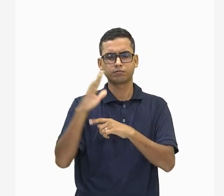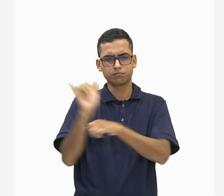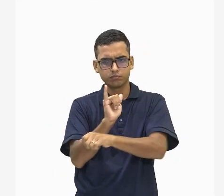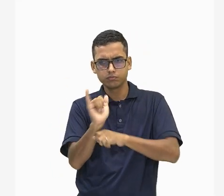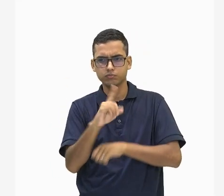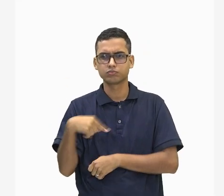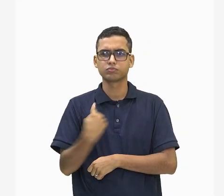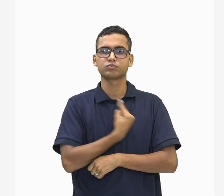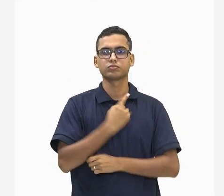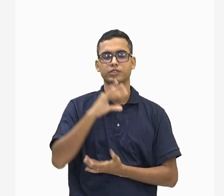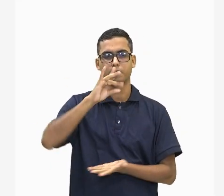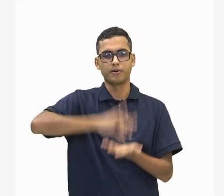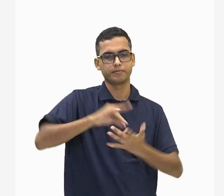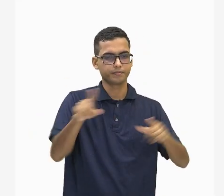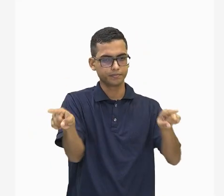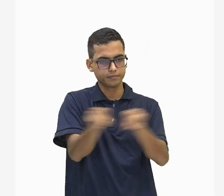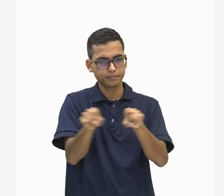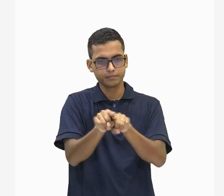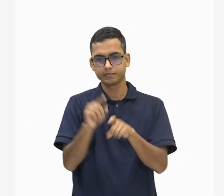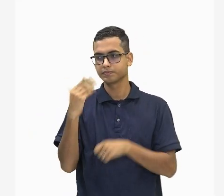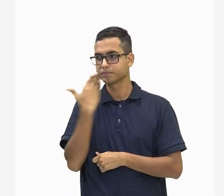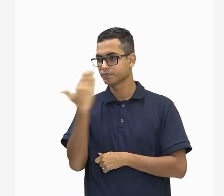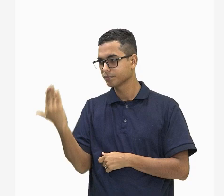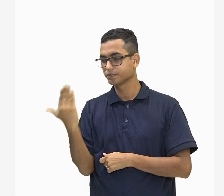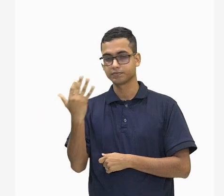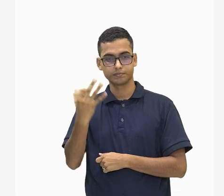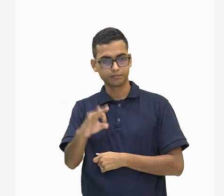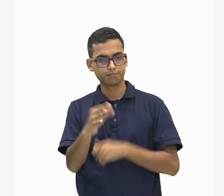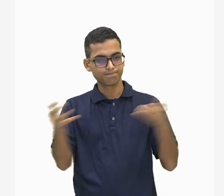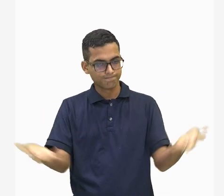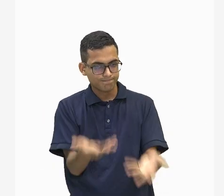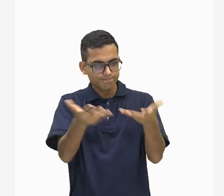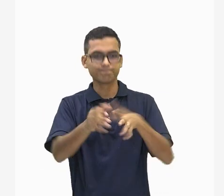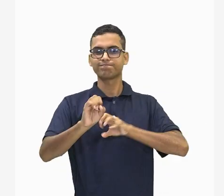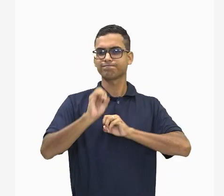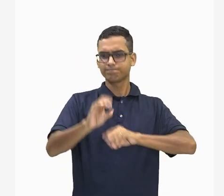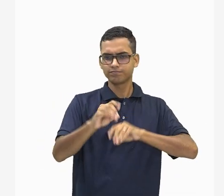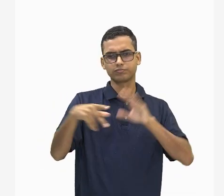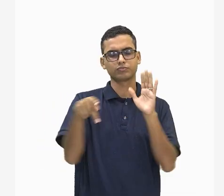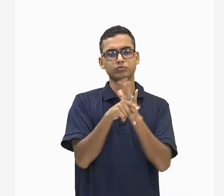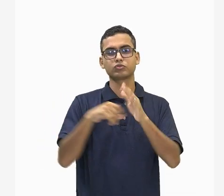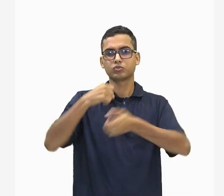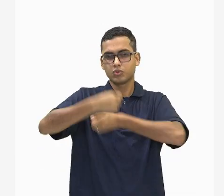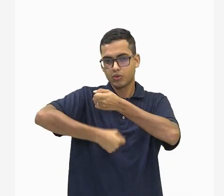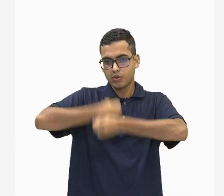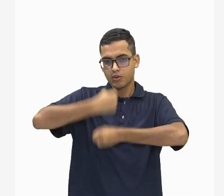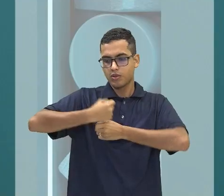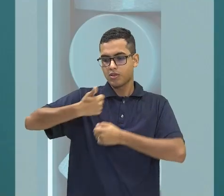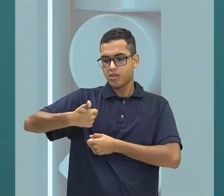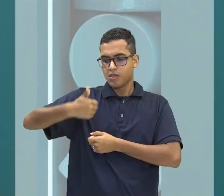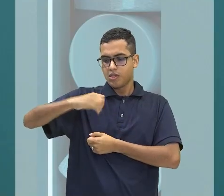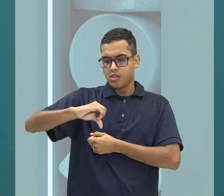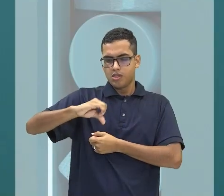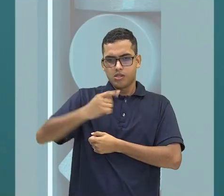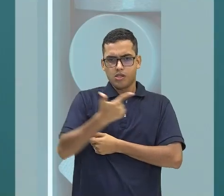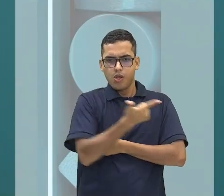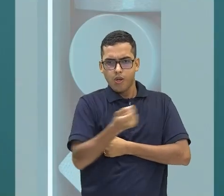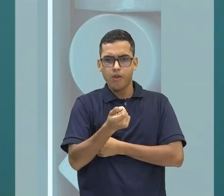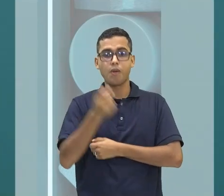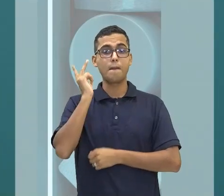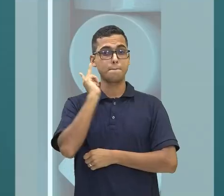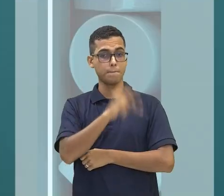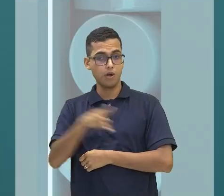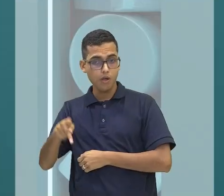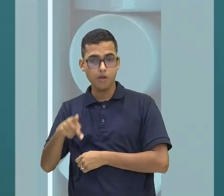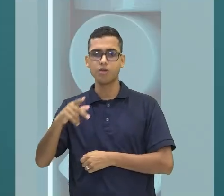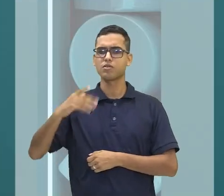temos, né, na questão educacional. Então, lá naquele tempo, em 1920, né, os